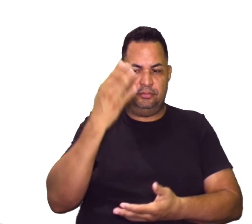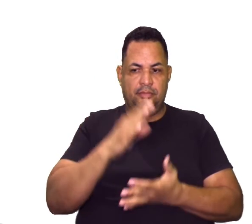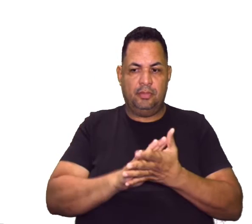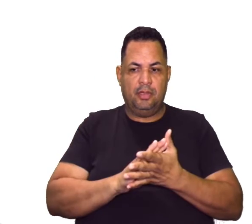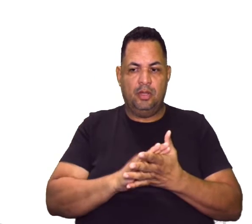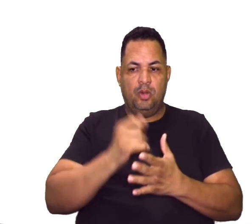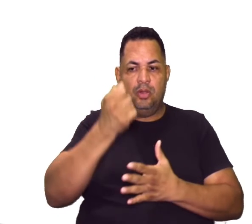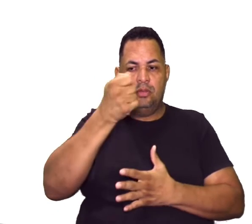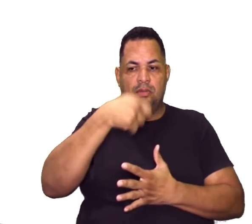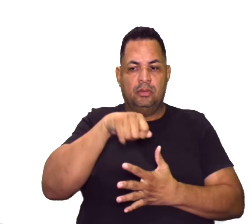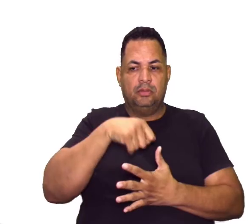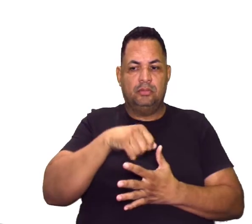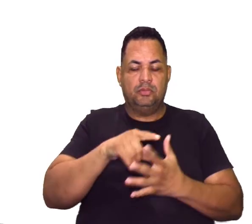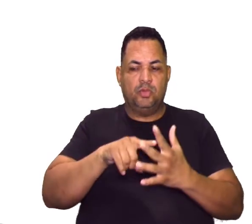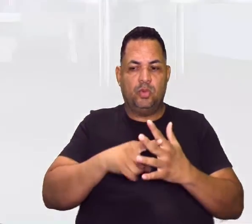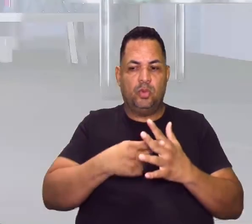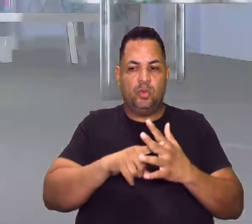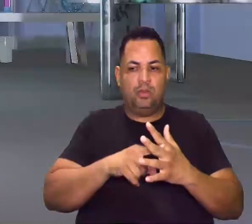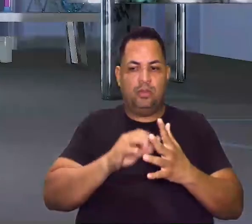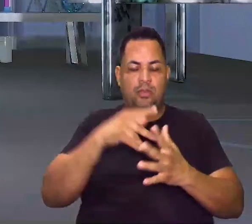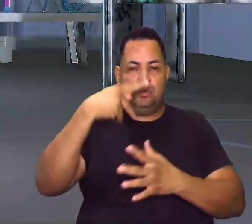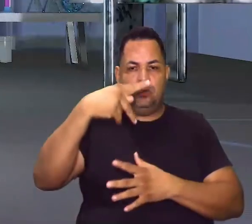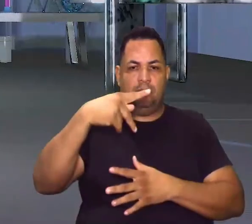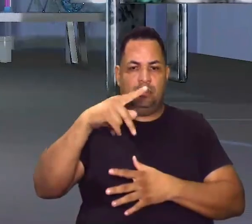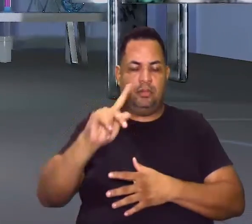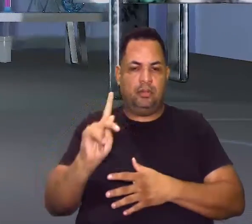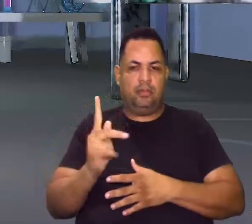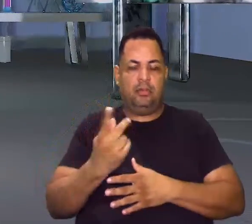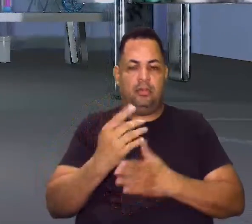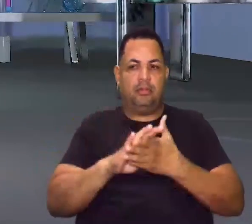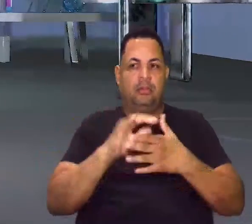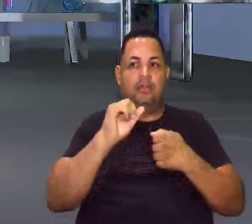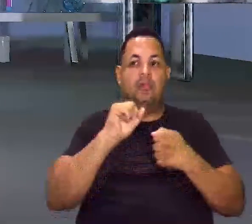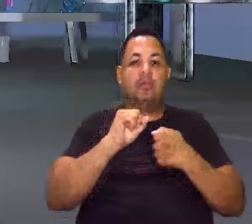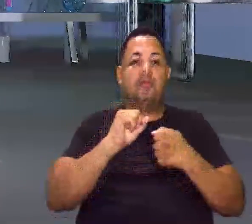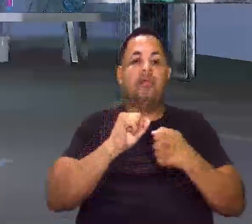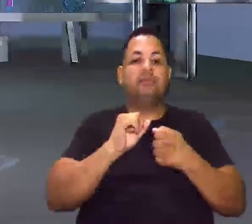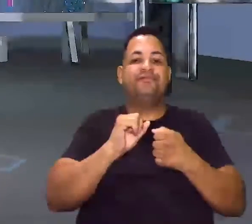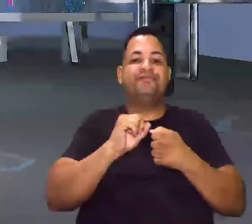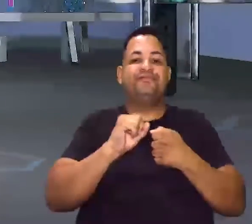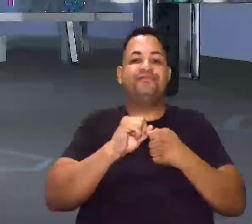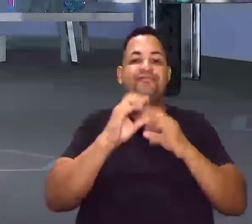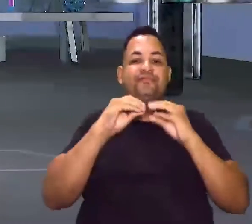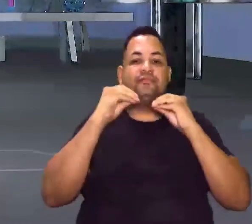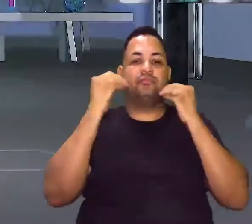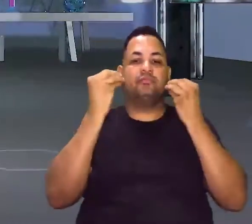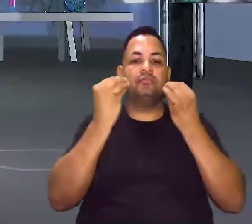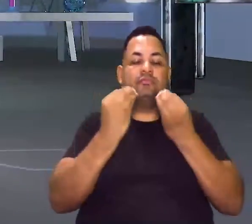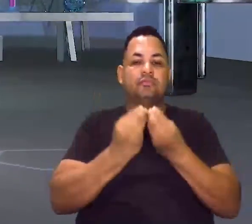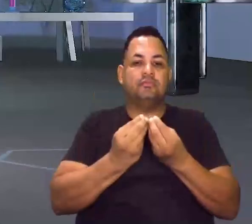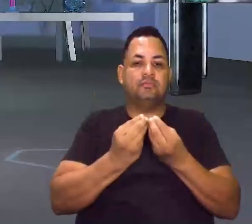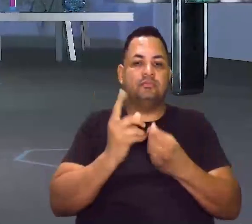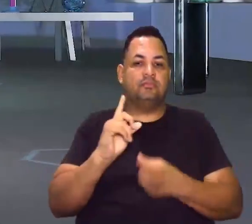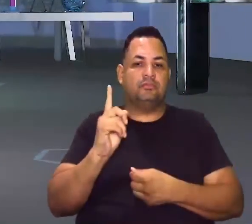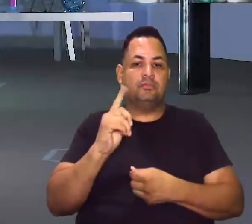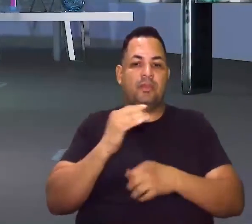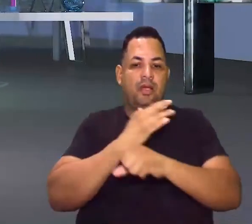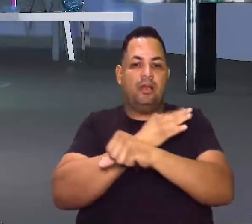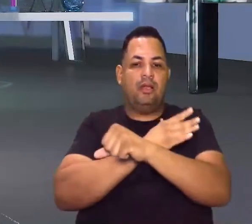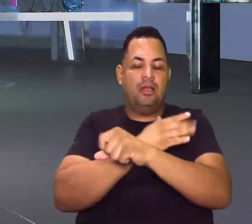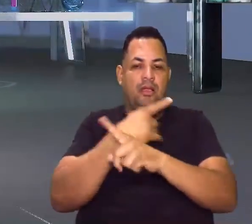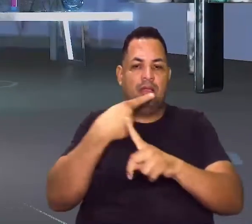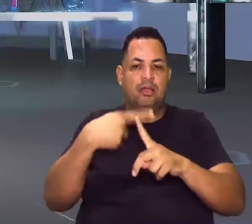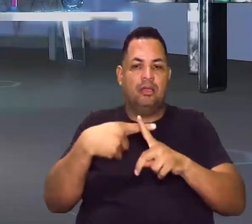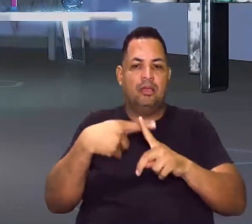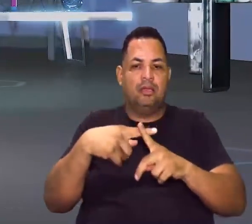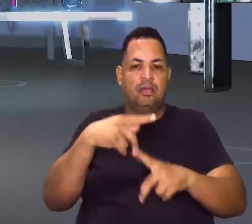nas correções de pH, geralmente faremos com substâncias que não sejam ácidas.